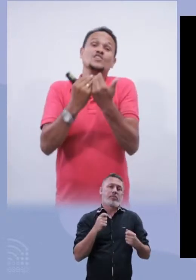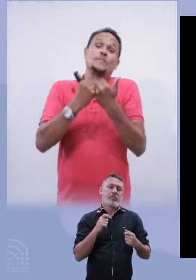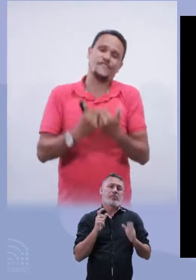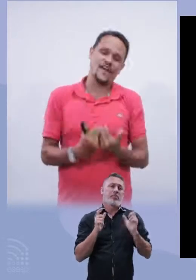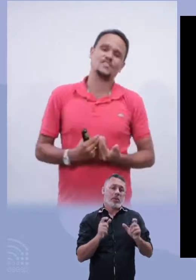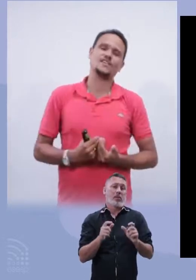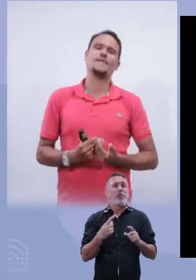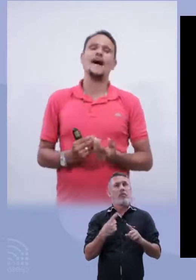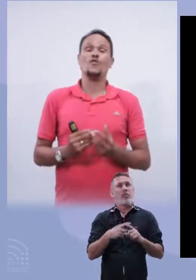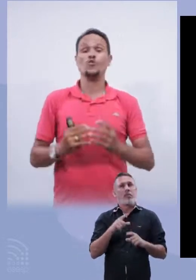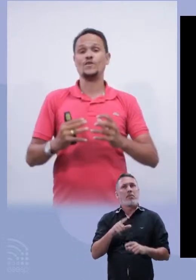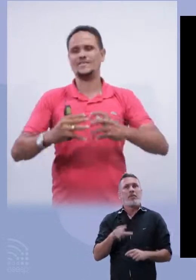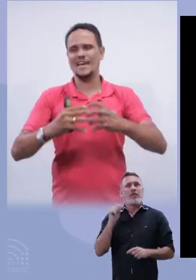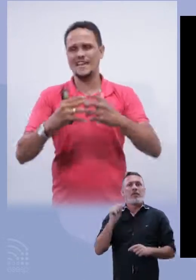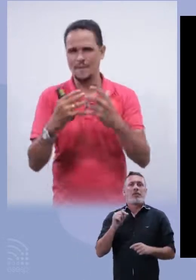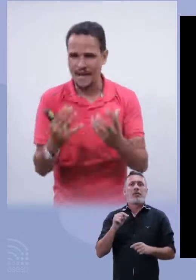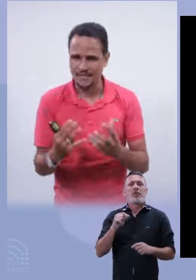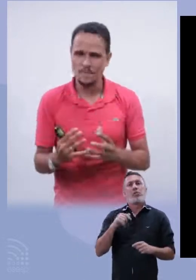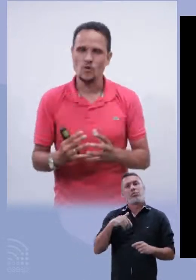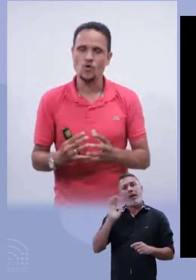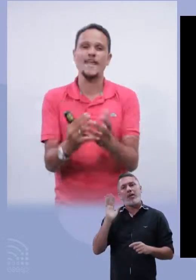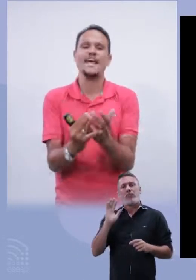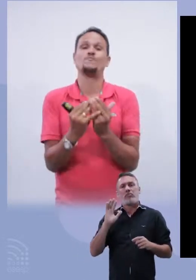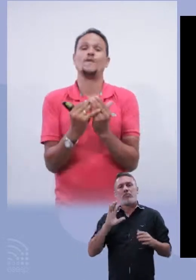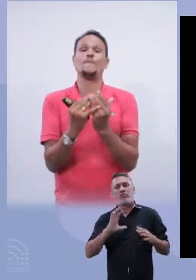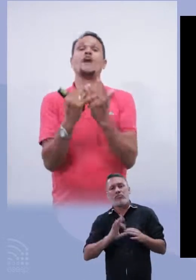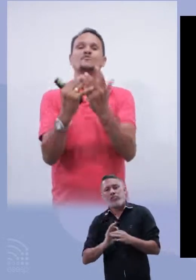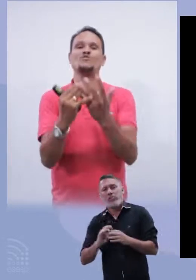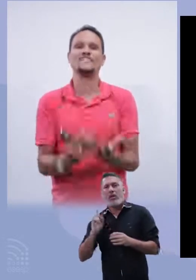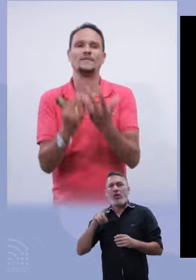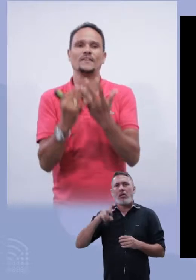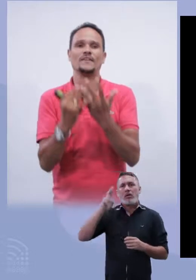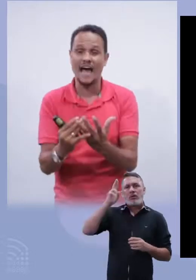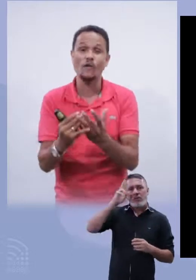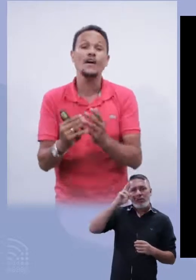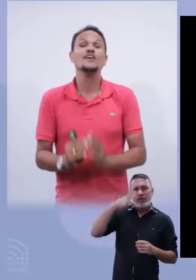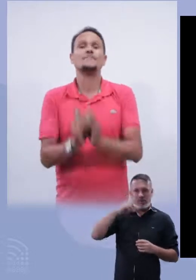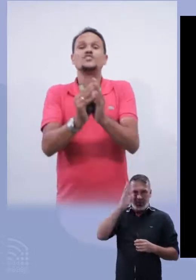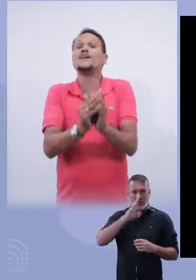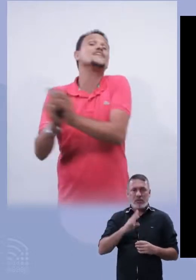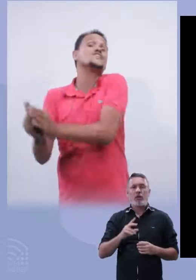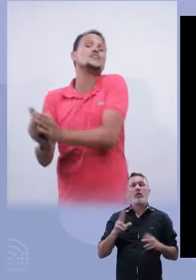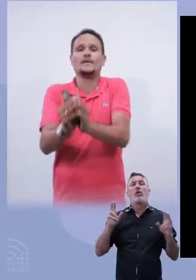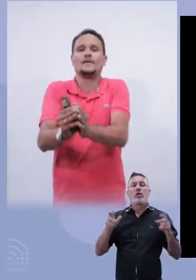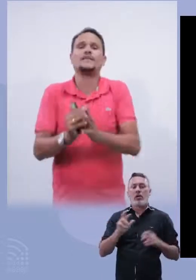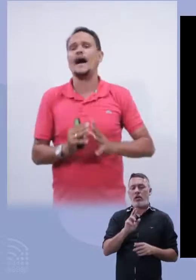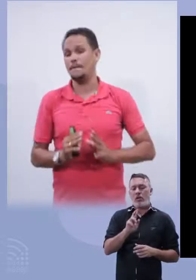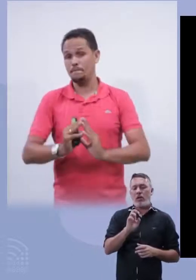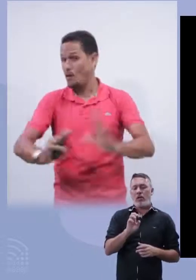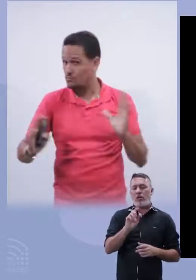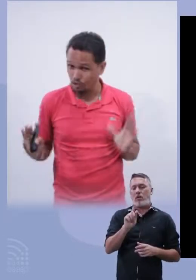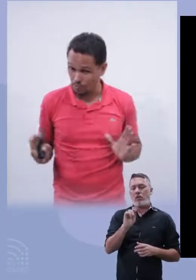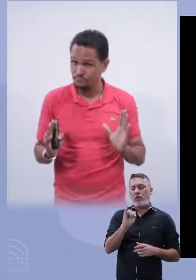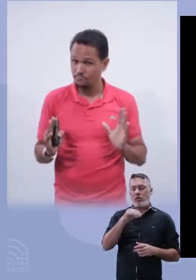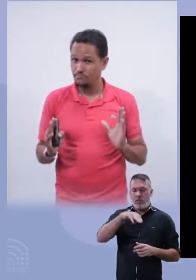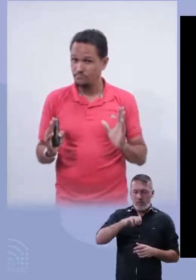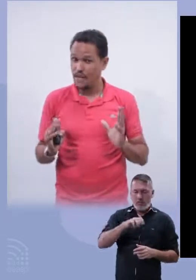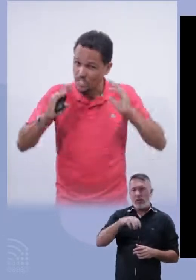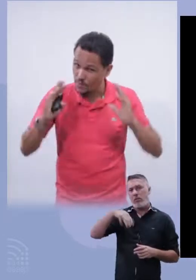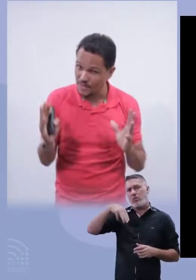que a gente prefere chamar, o que seria mais coerente com uma prova do Exame Nacional, chamar de regime militar.